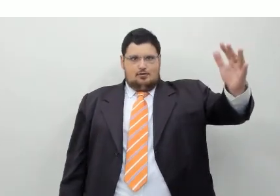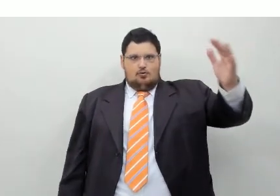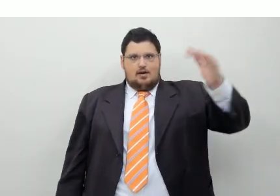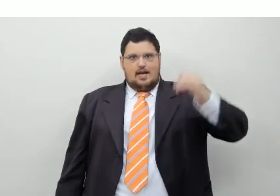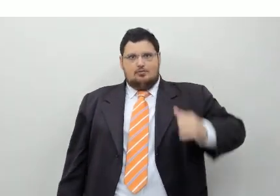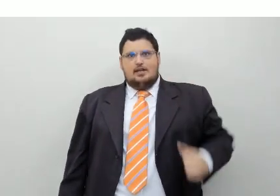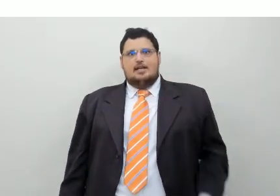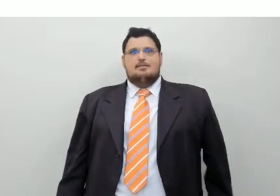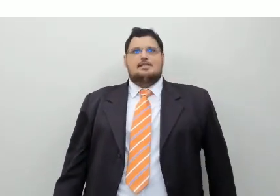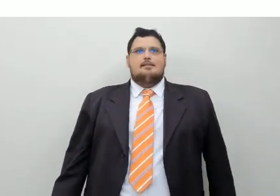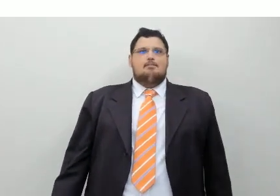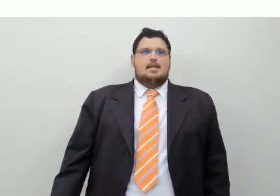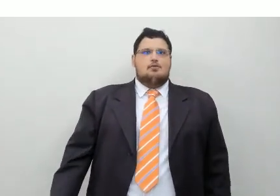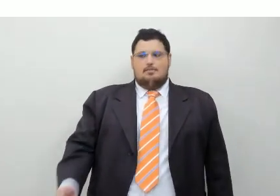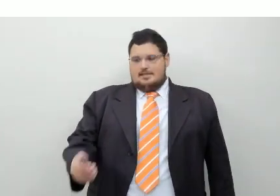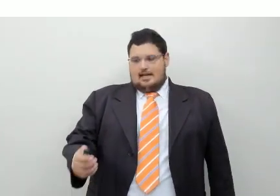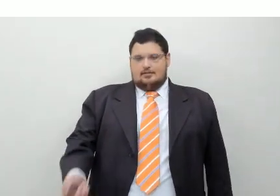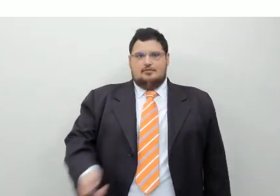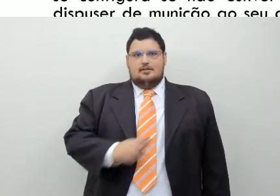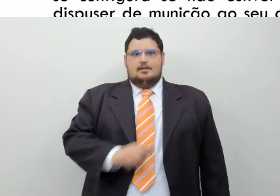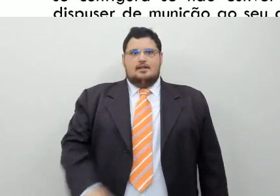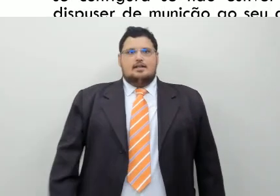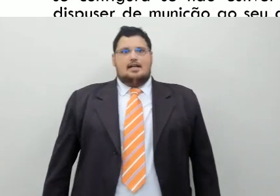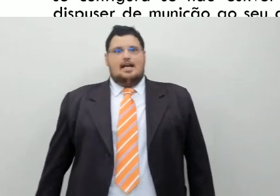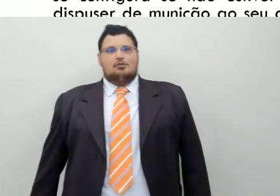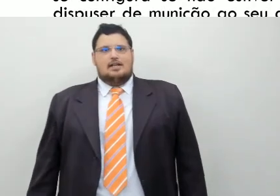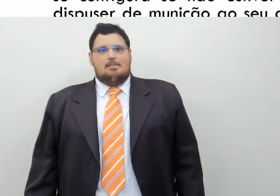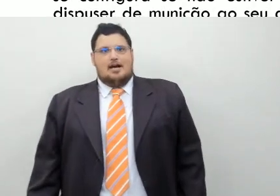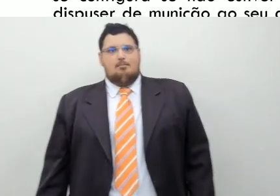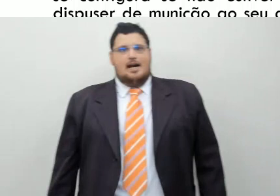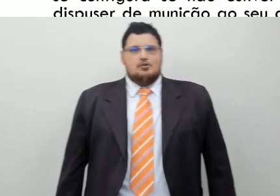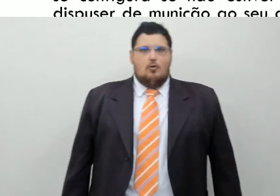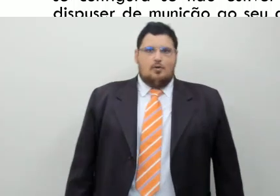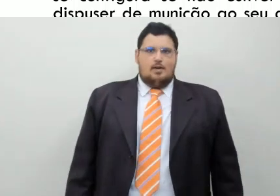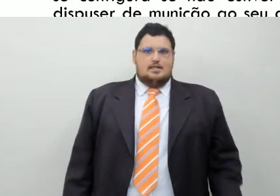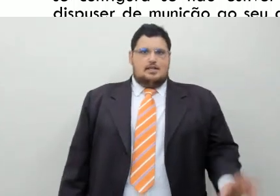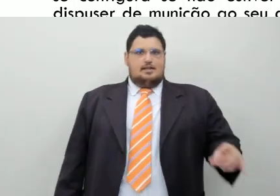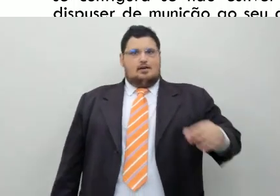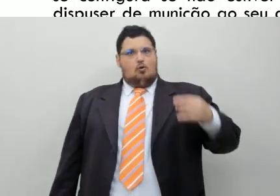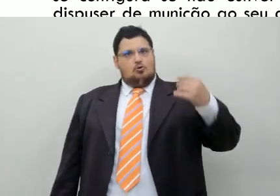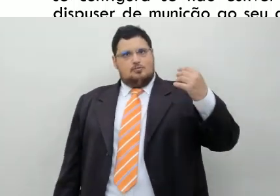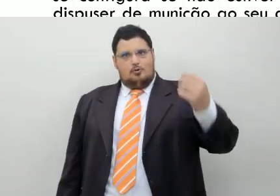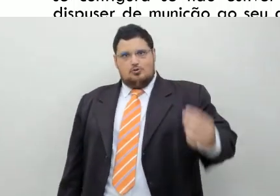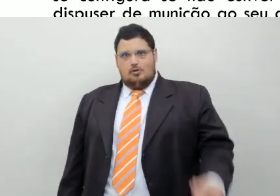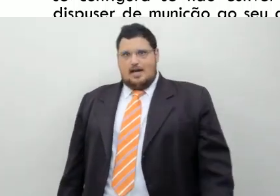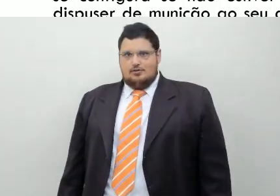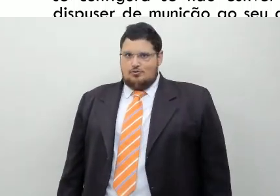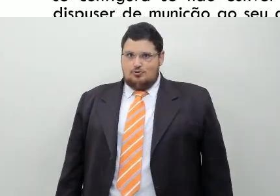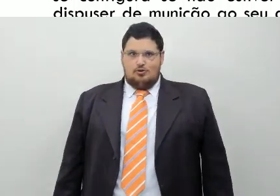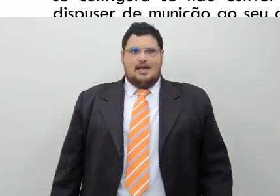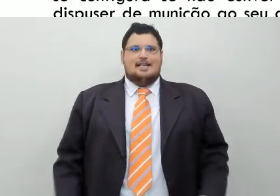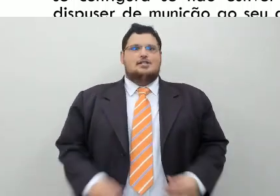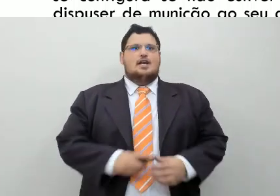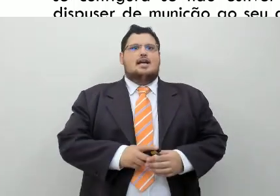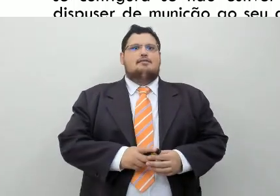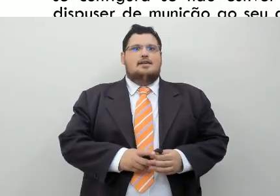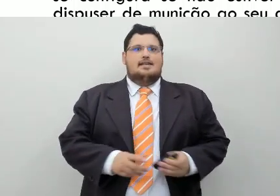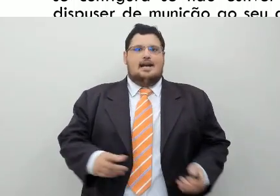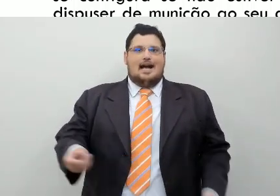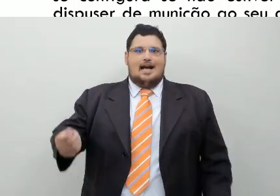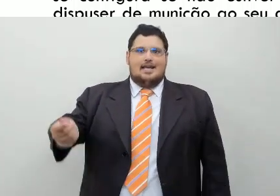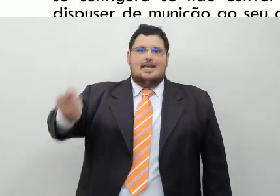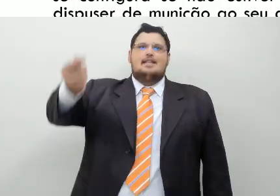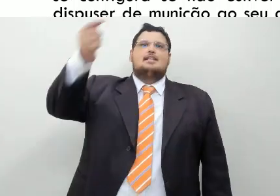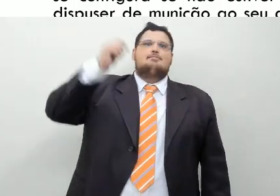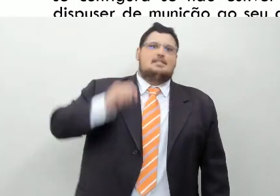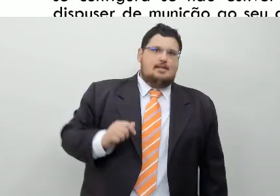de perigo concreto e crimes de perigo abstrato. Daí a doutrina penal mais comprometida com os postulados constitucionais chega a defender